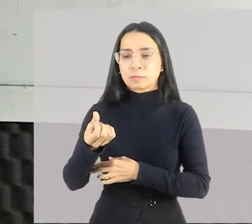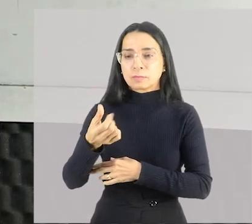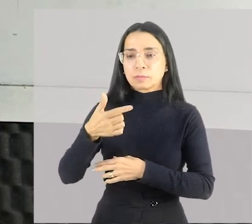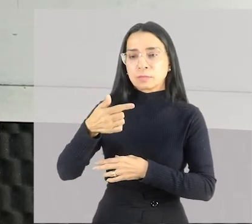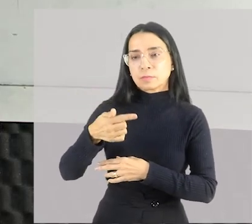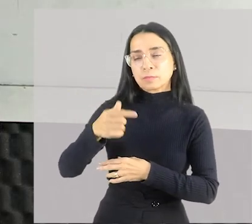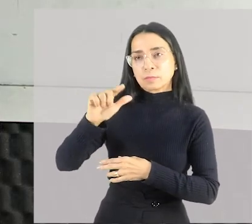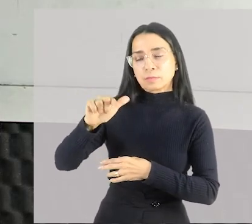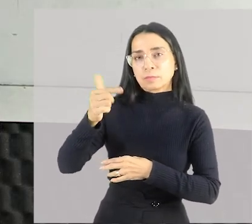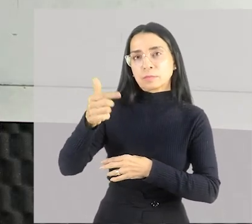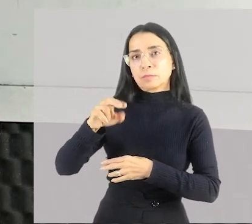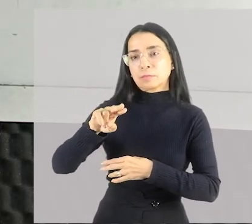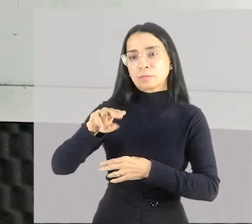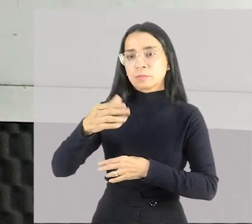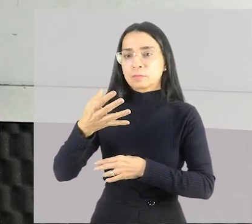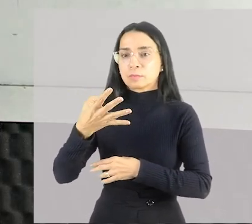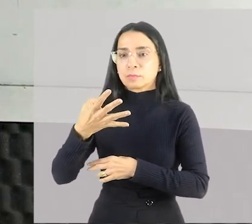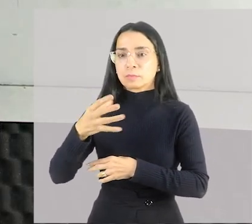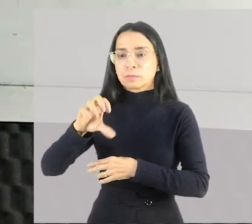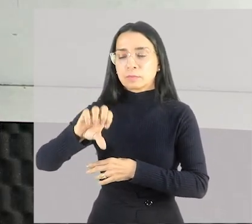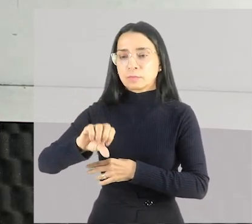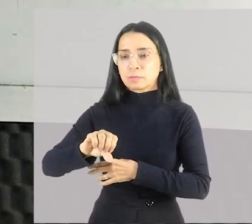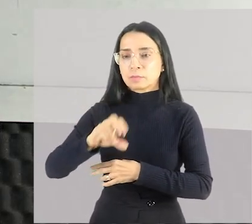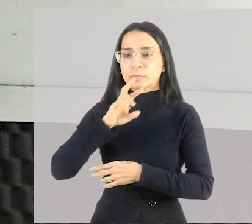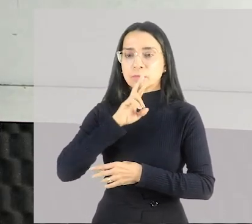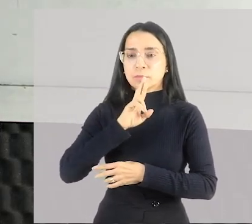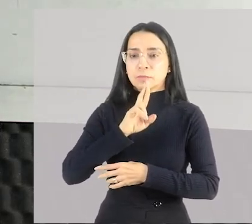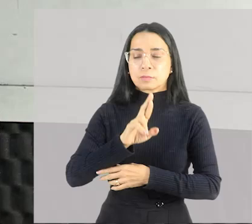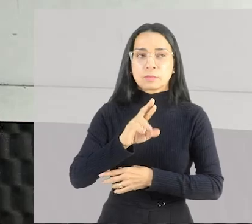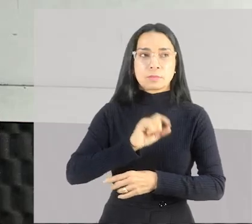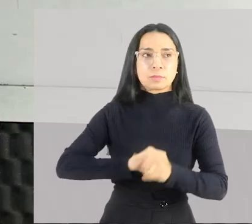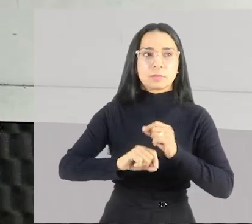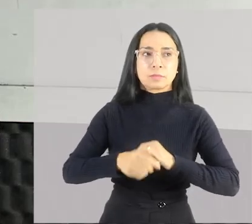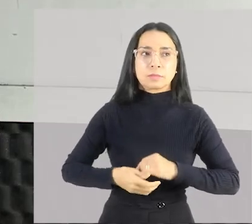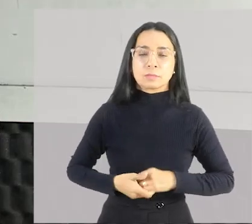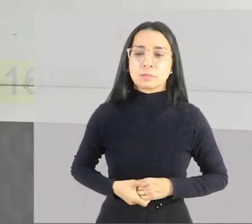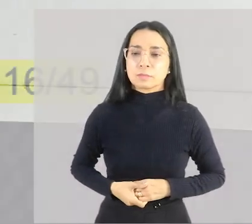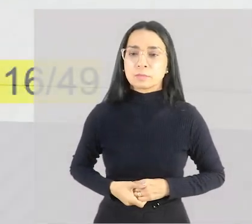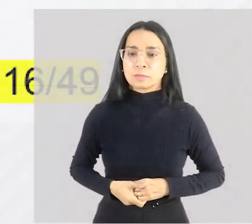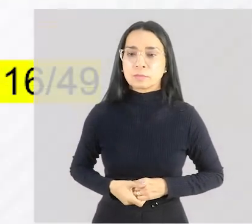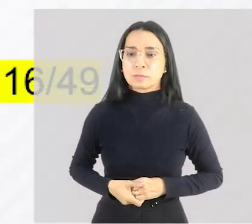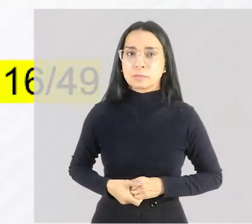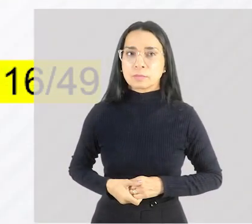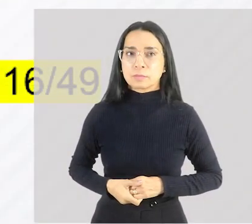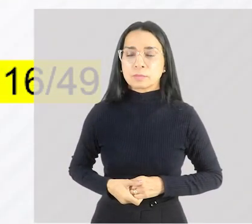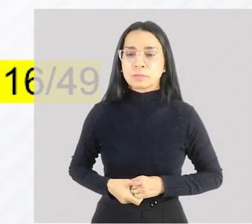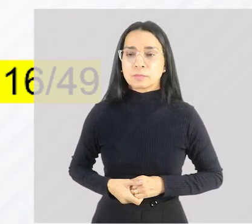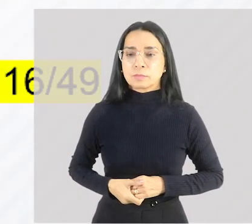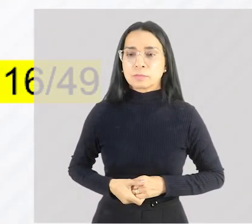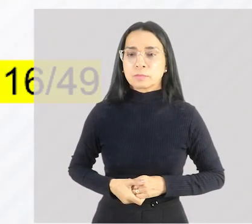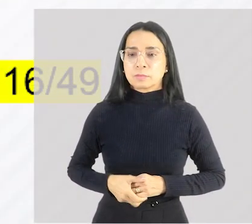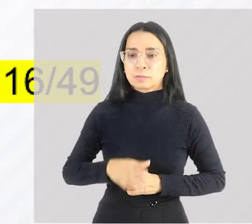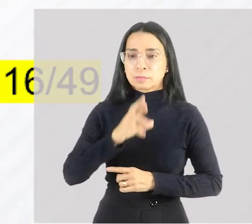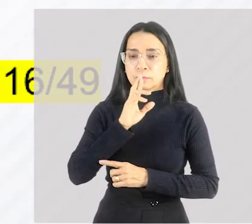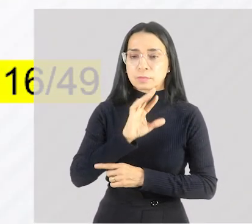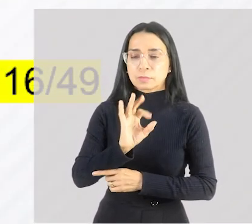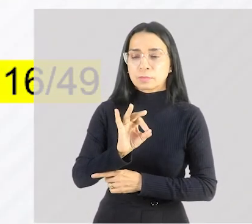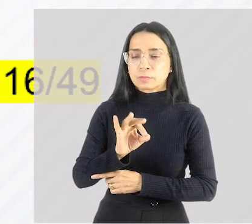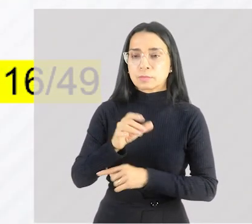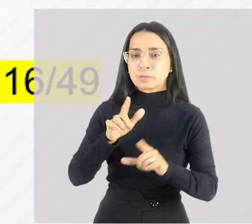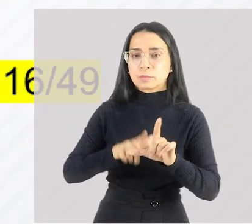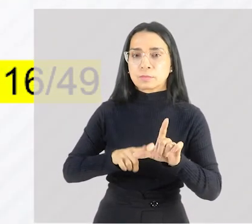7 qu é 49 Então essa é é a minha resposta tá resposta aí